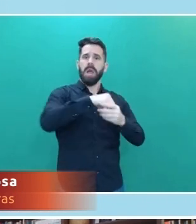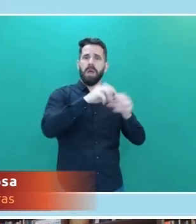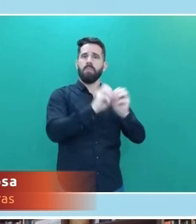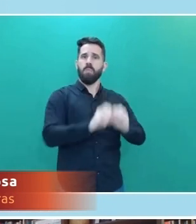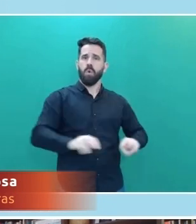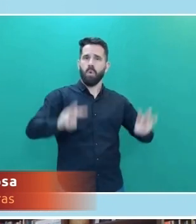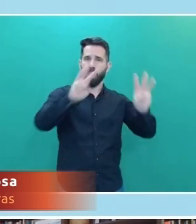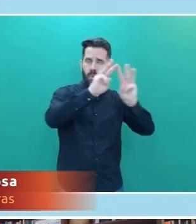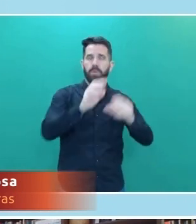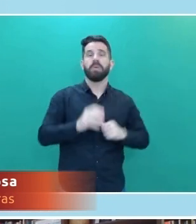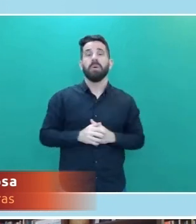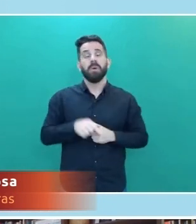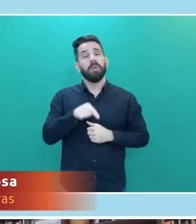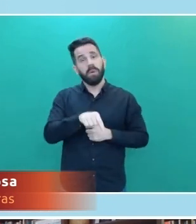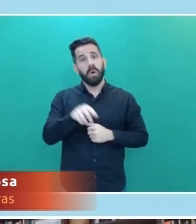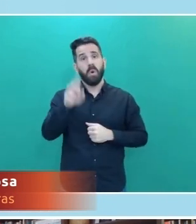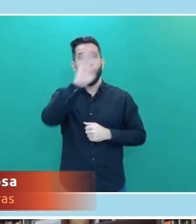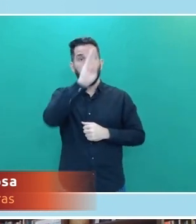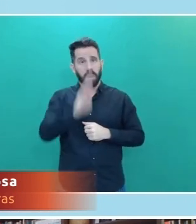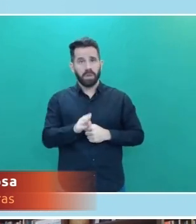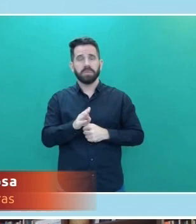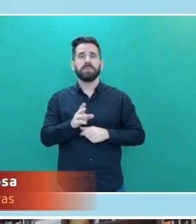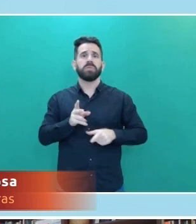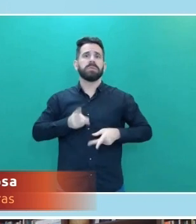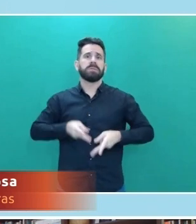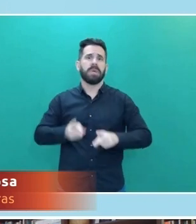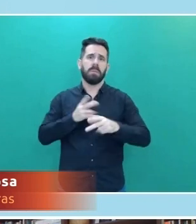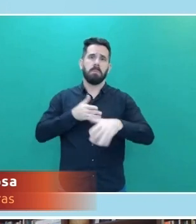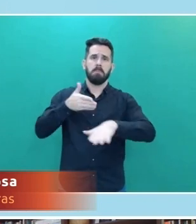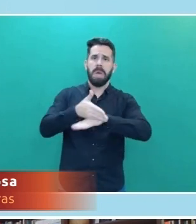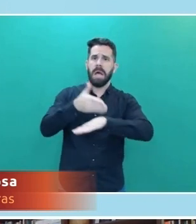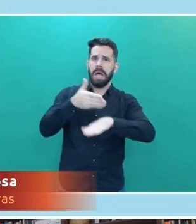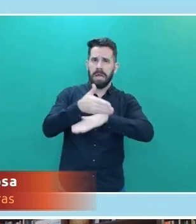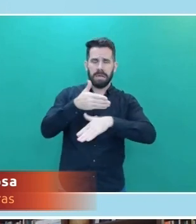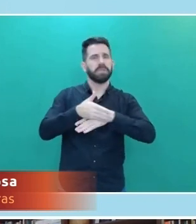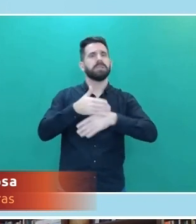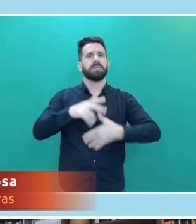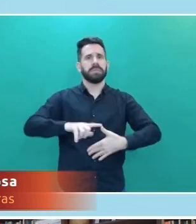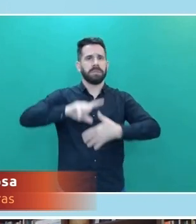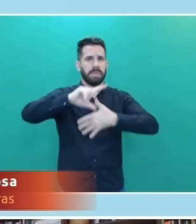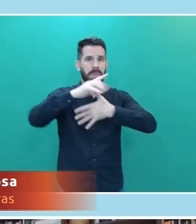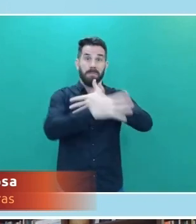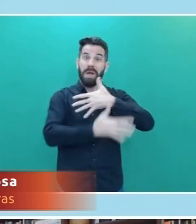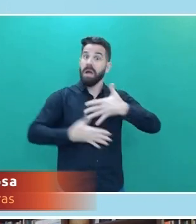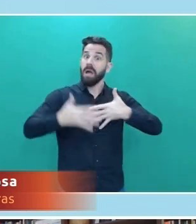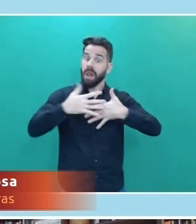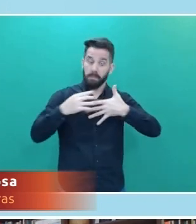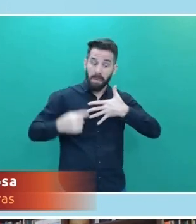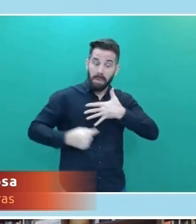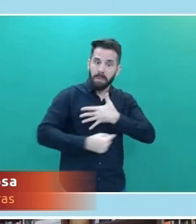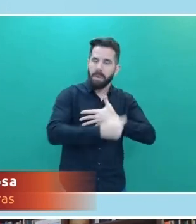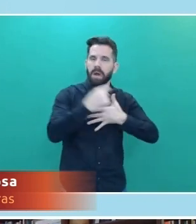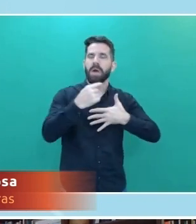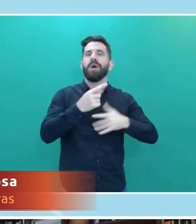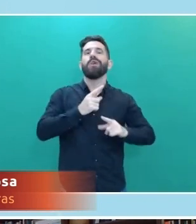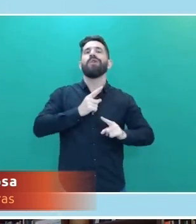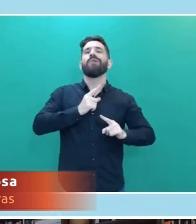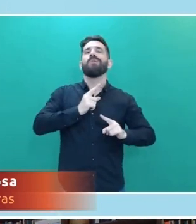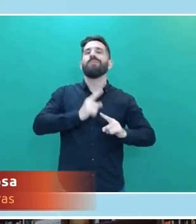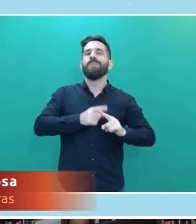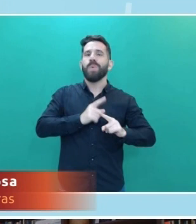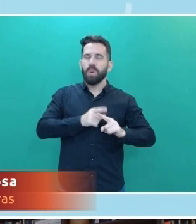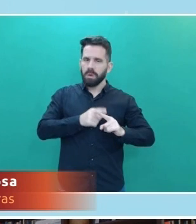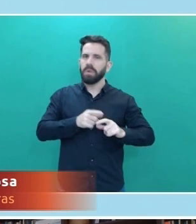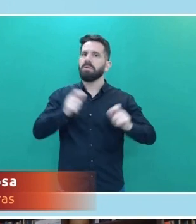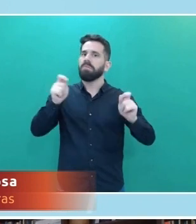mais participações que os outros países da América Latina, não todos, mas a grande maioria, porque eles cedem espaço para o Brasil ocupar